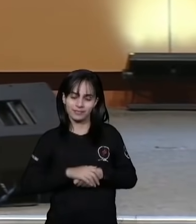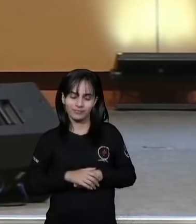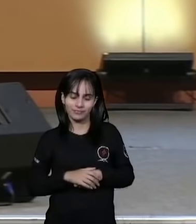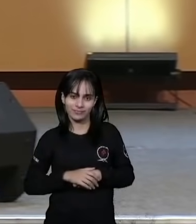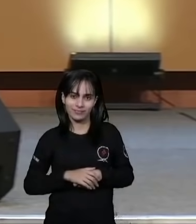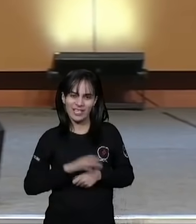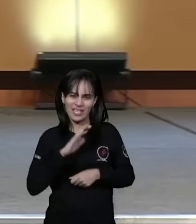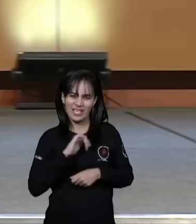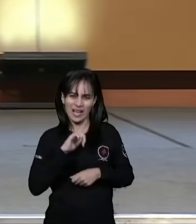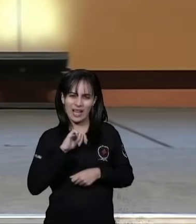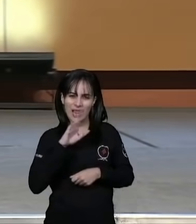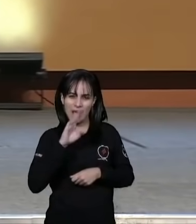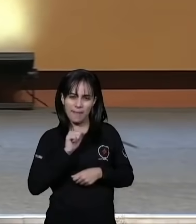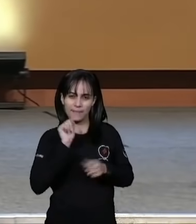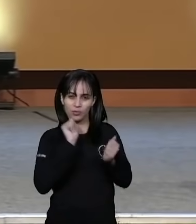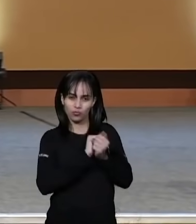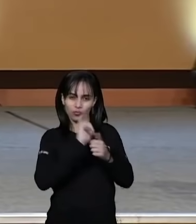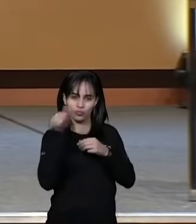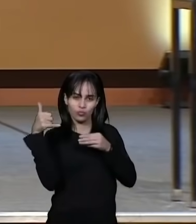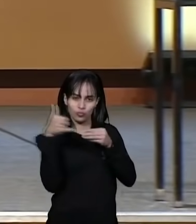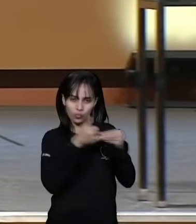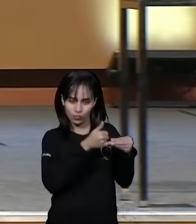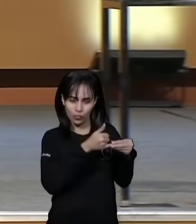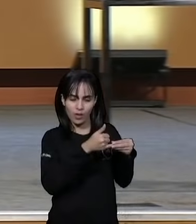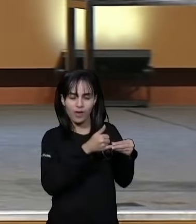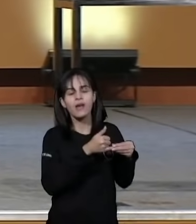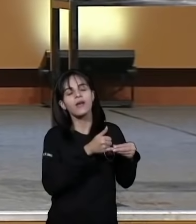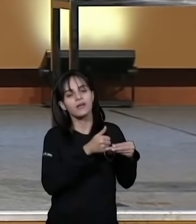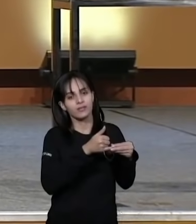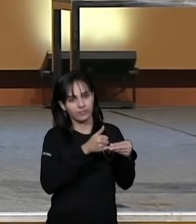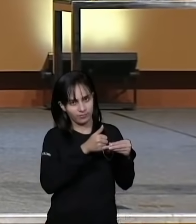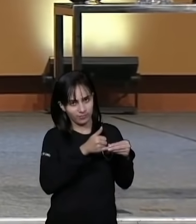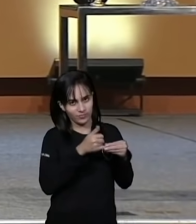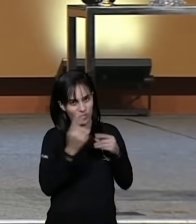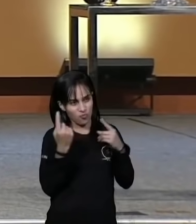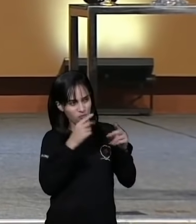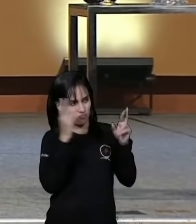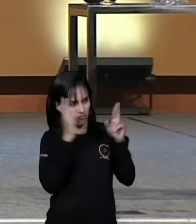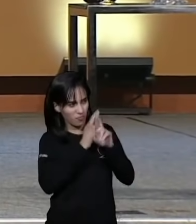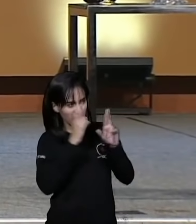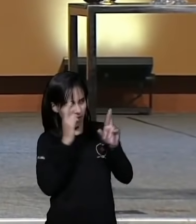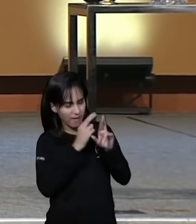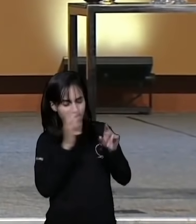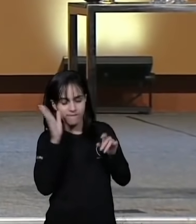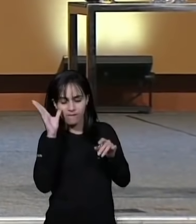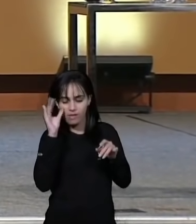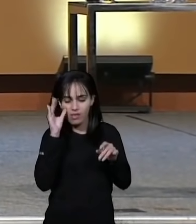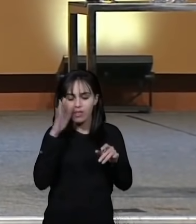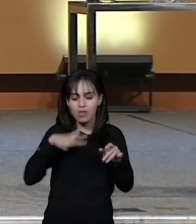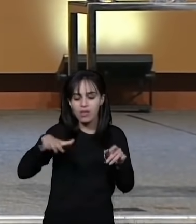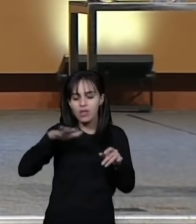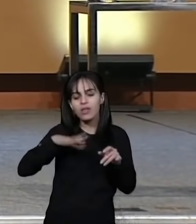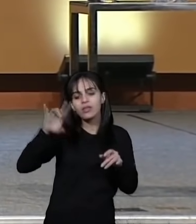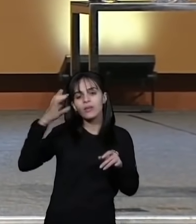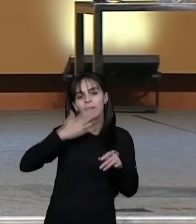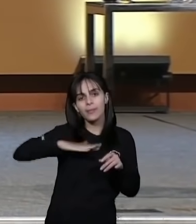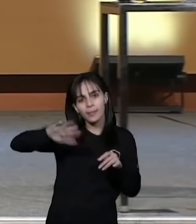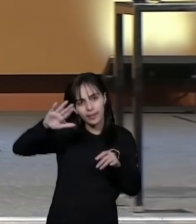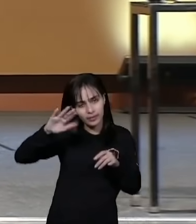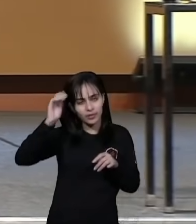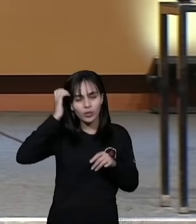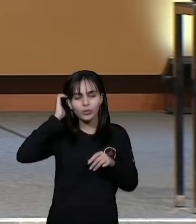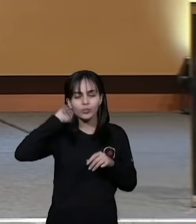e quando o Caleb com Josué Foram contra os espias que foram ver a terra que Deus tinha prometido